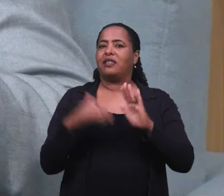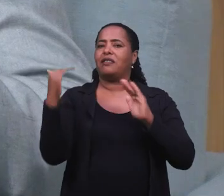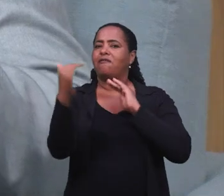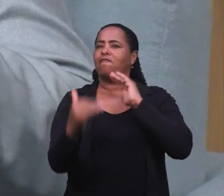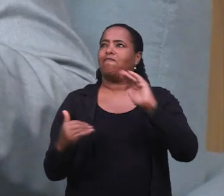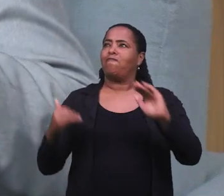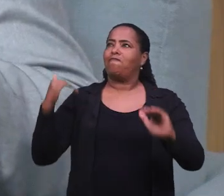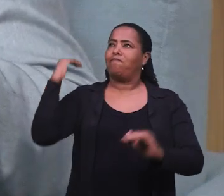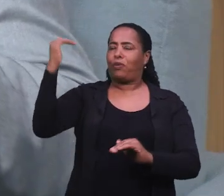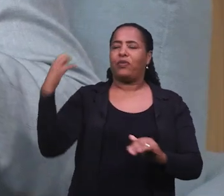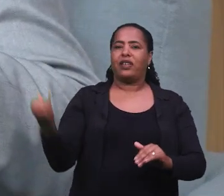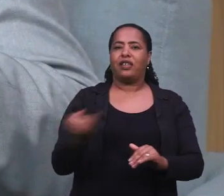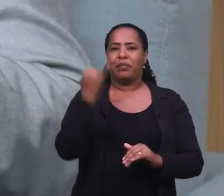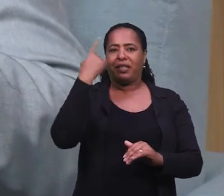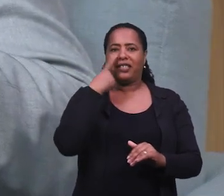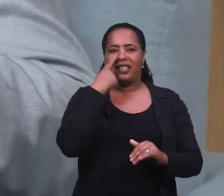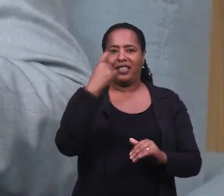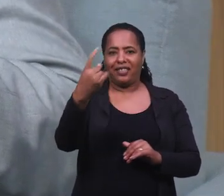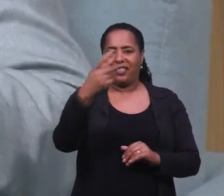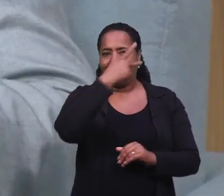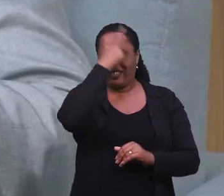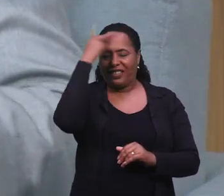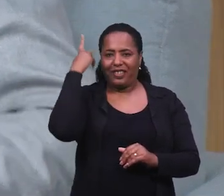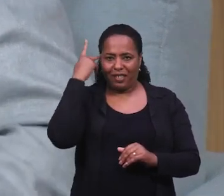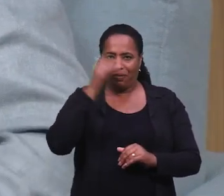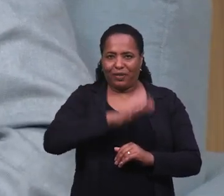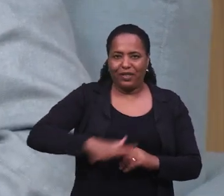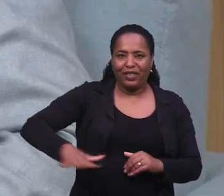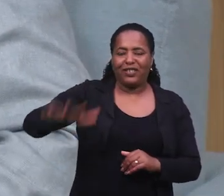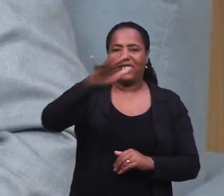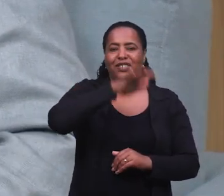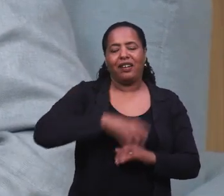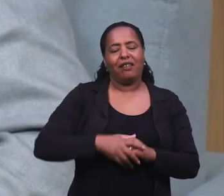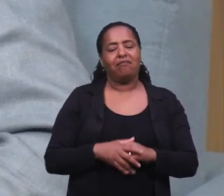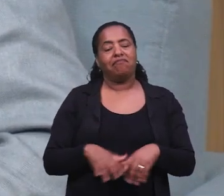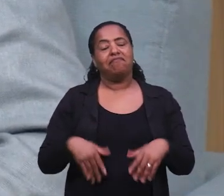nós tratamos são de extrema importância e interesse